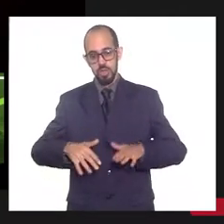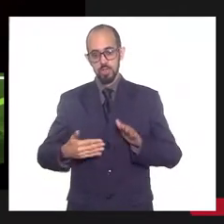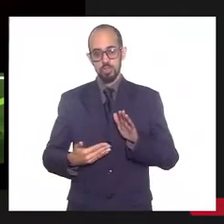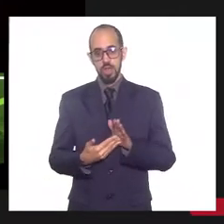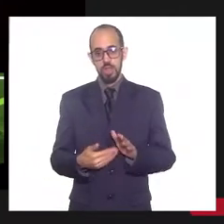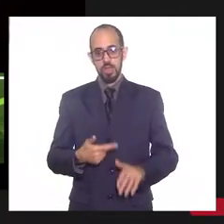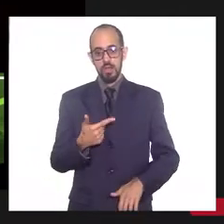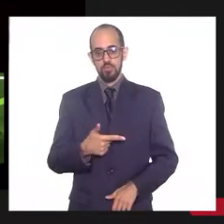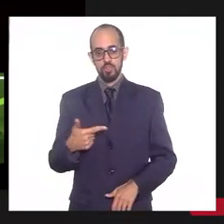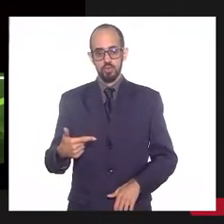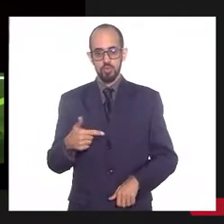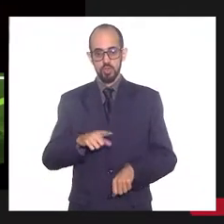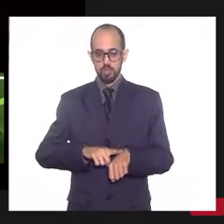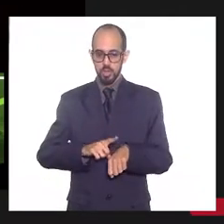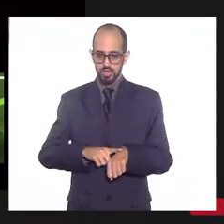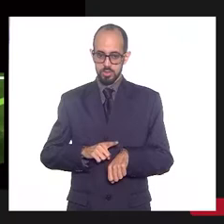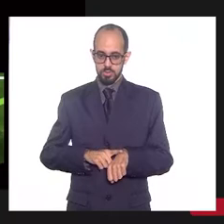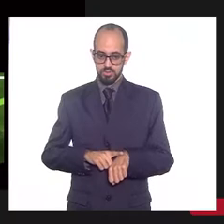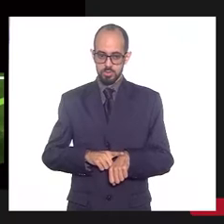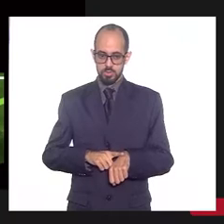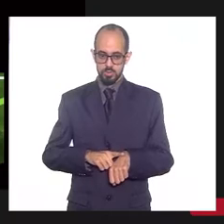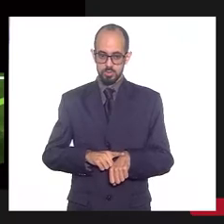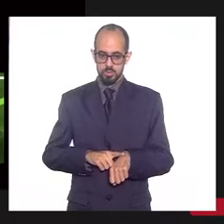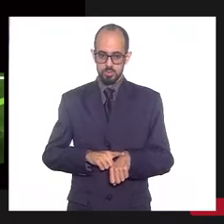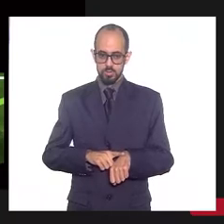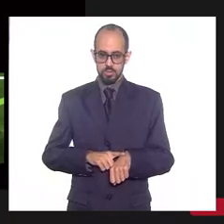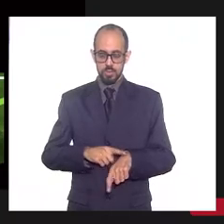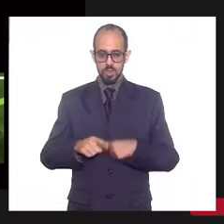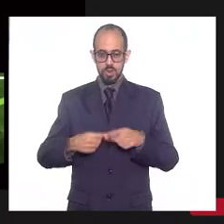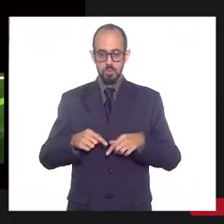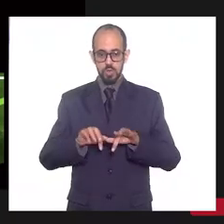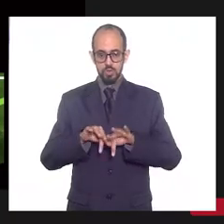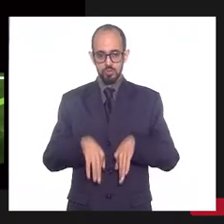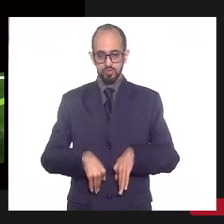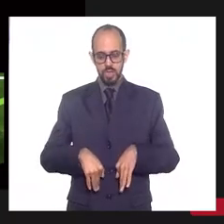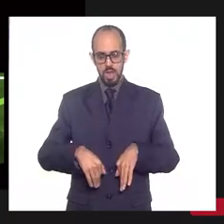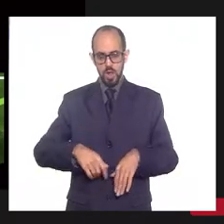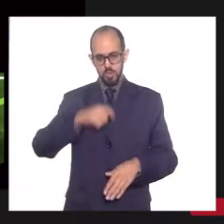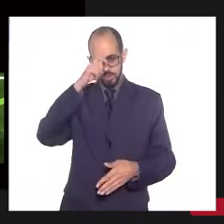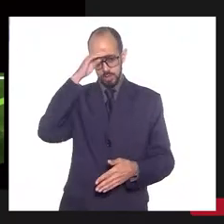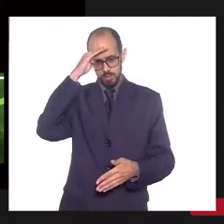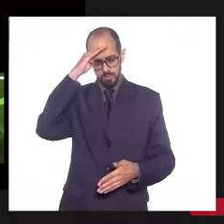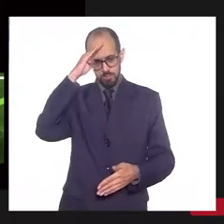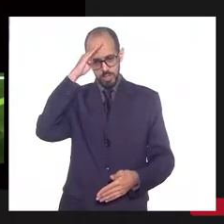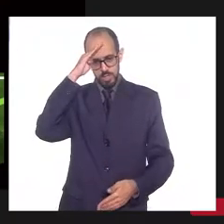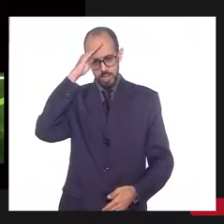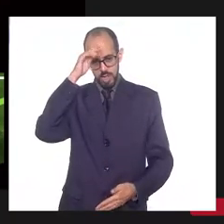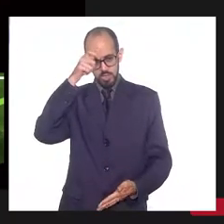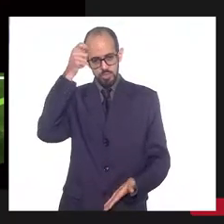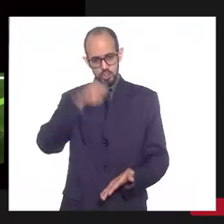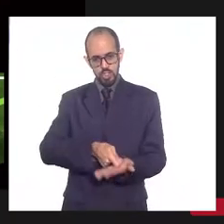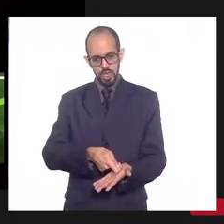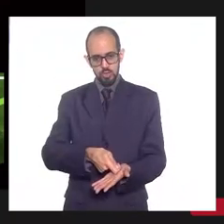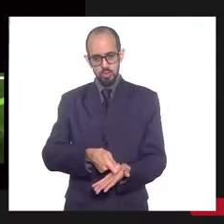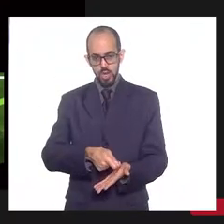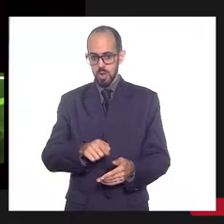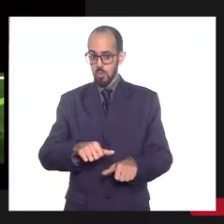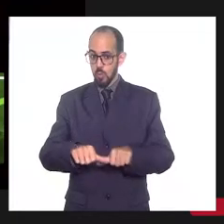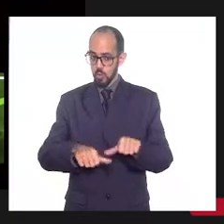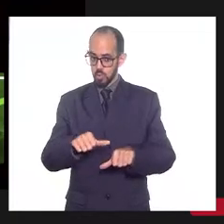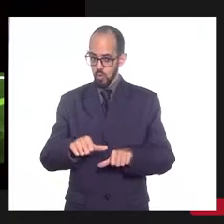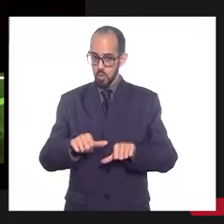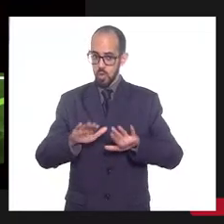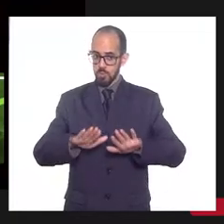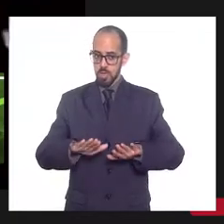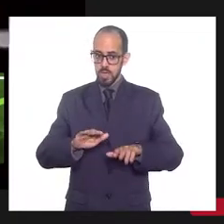horas Me confirma a ditadura obviamente isso o quadro mudou mas aqui